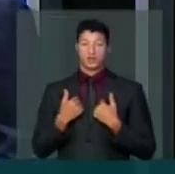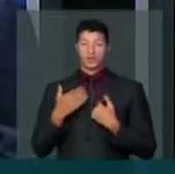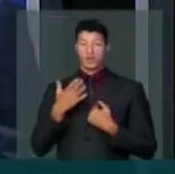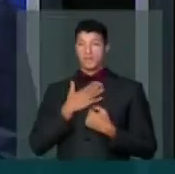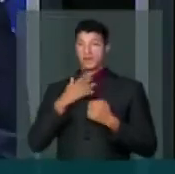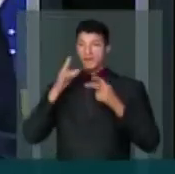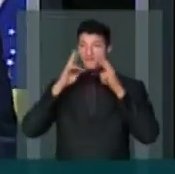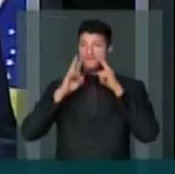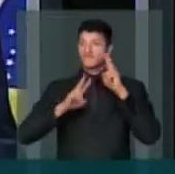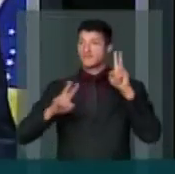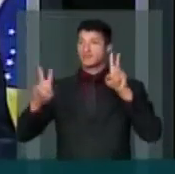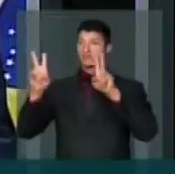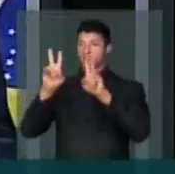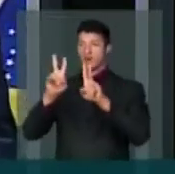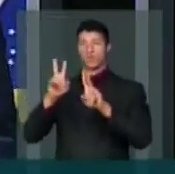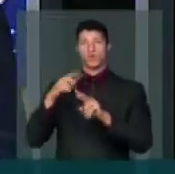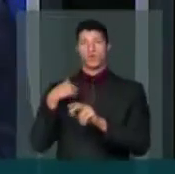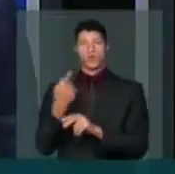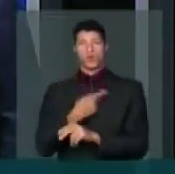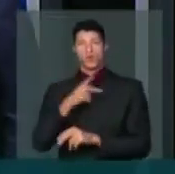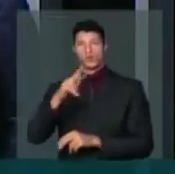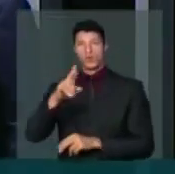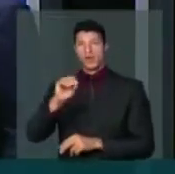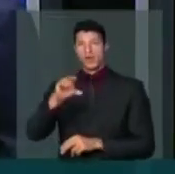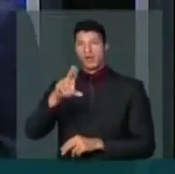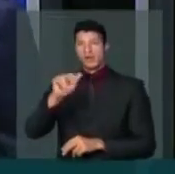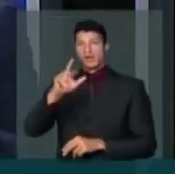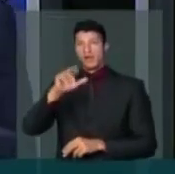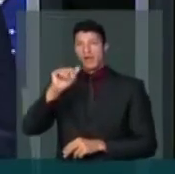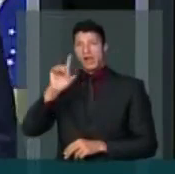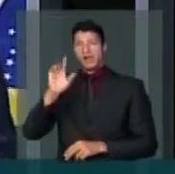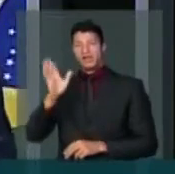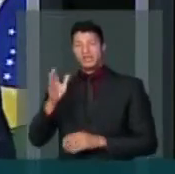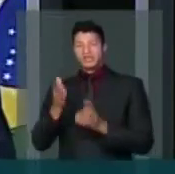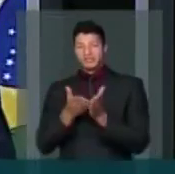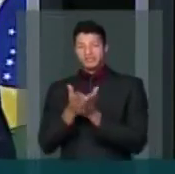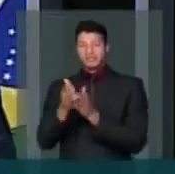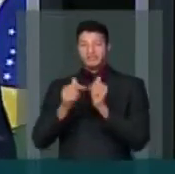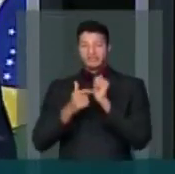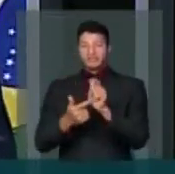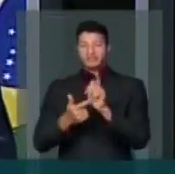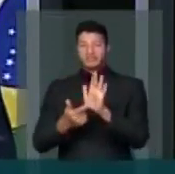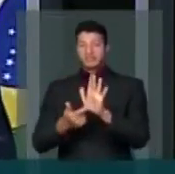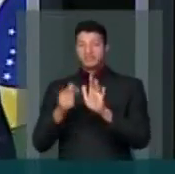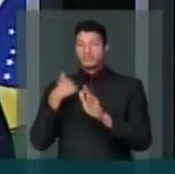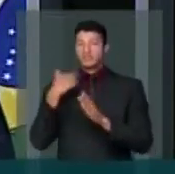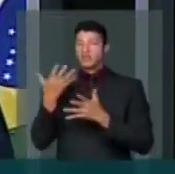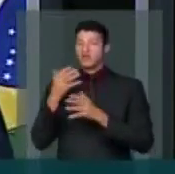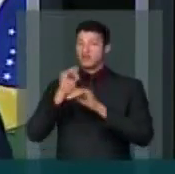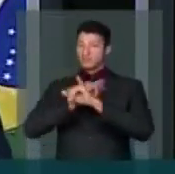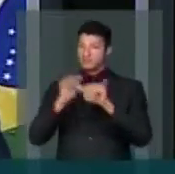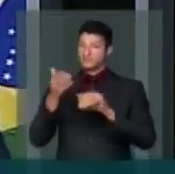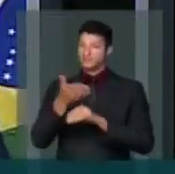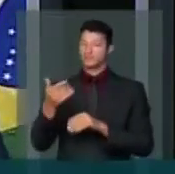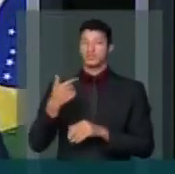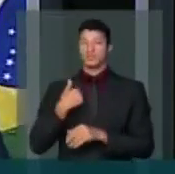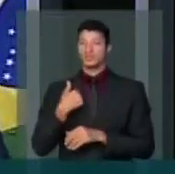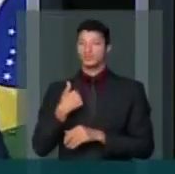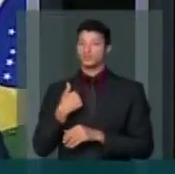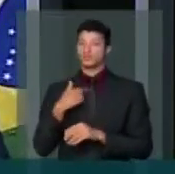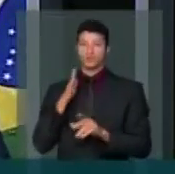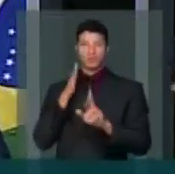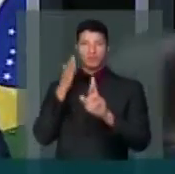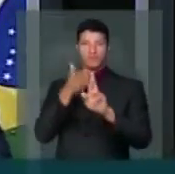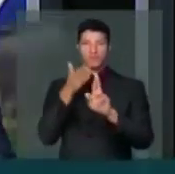minha visão, o nosso procurador já nos deu o caminho. E quero dizer o seguinte: estou aqui para me